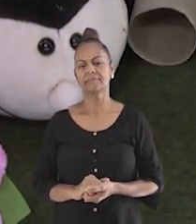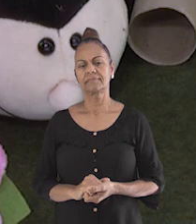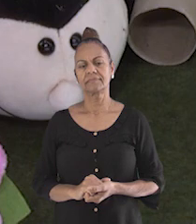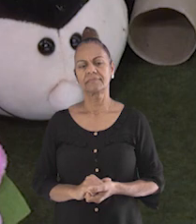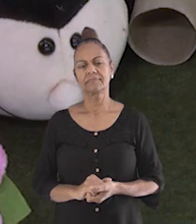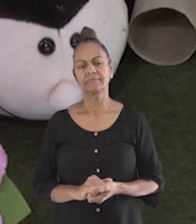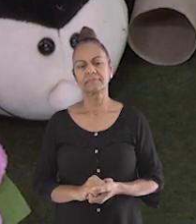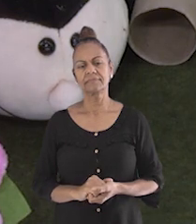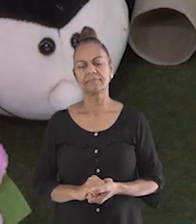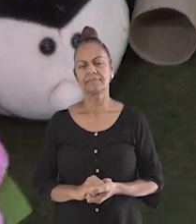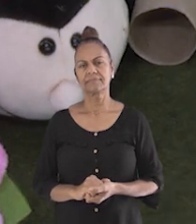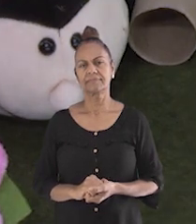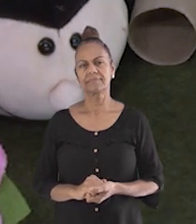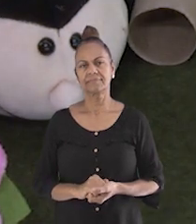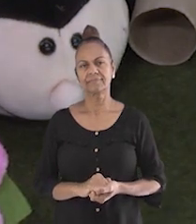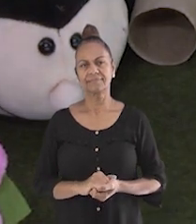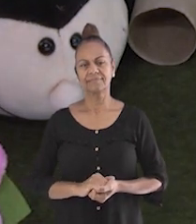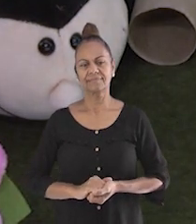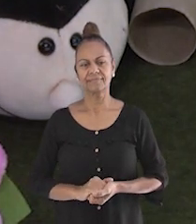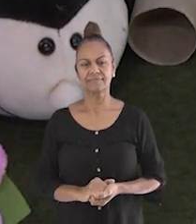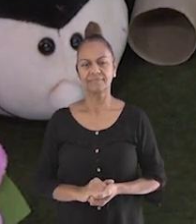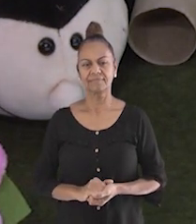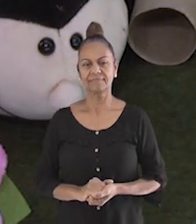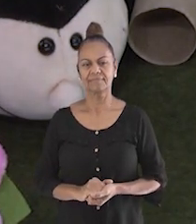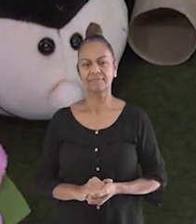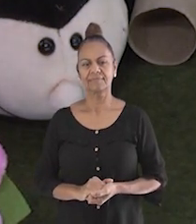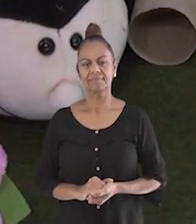Passa cola aqui na dobra.